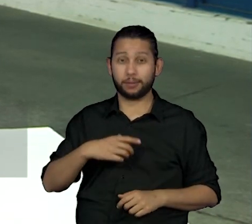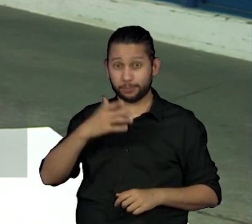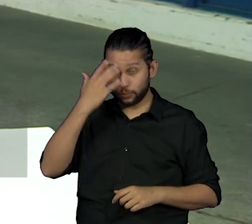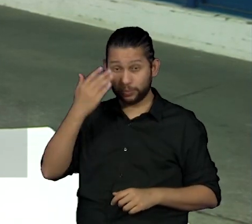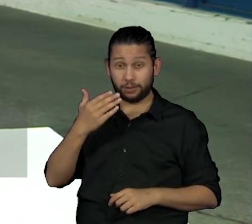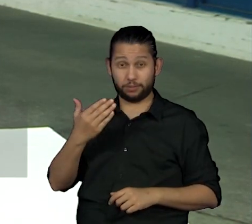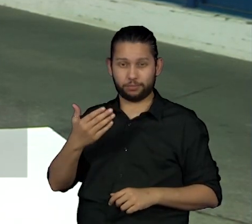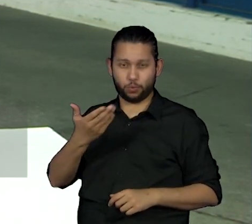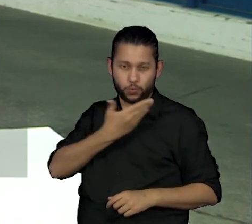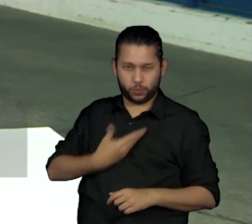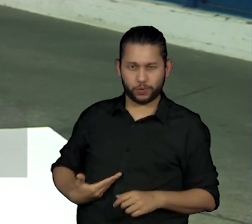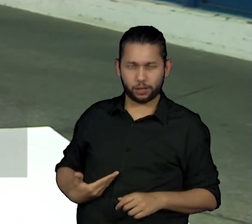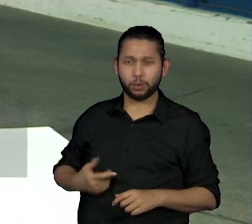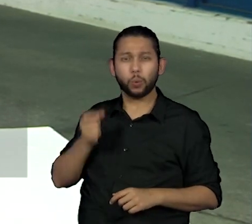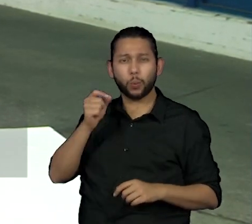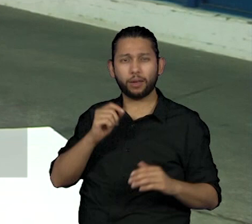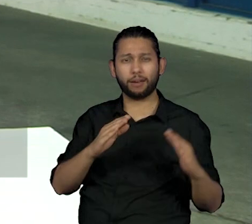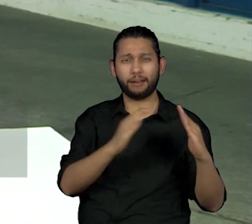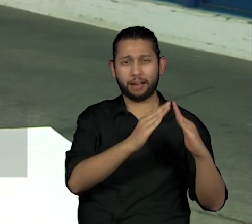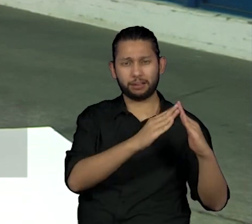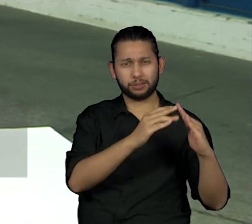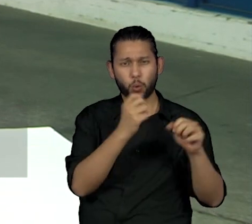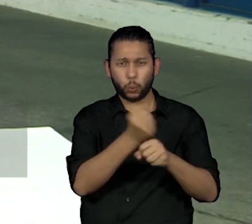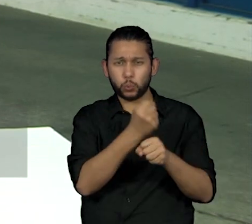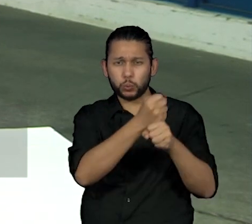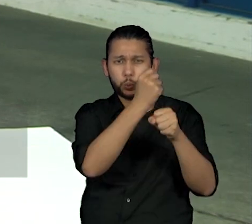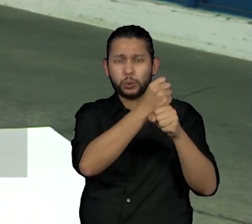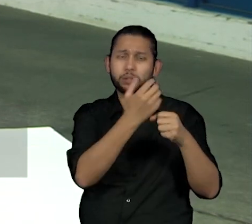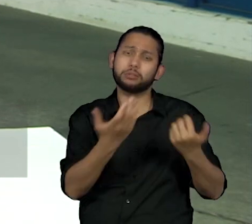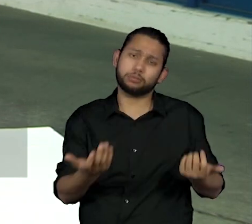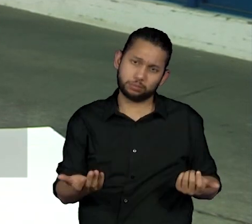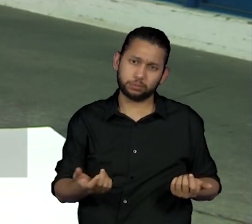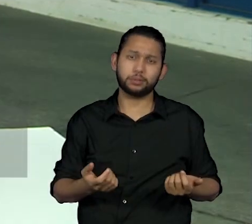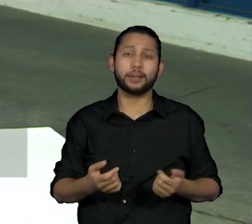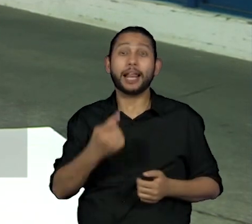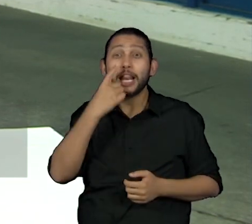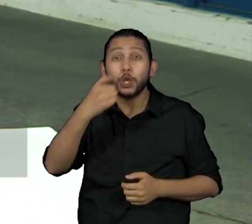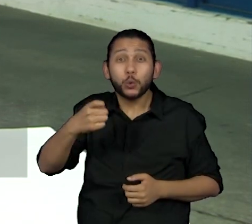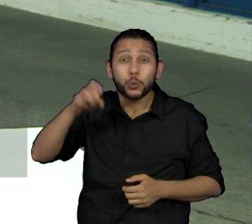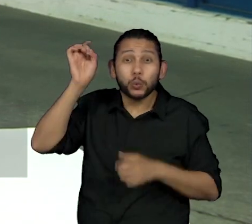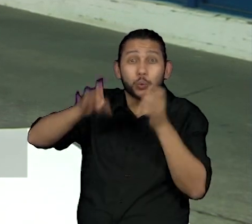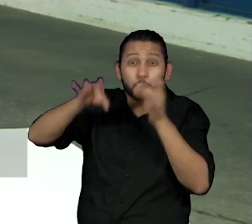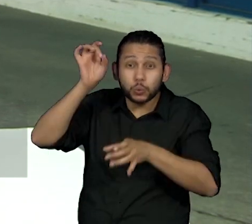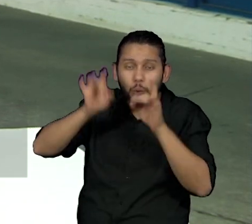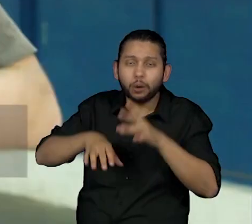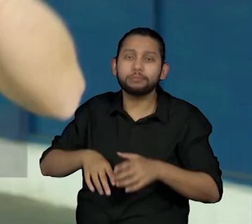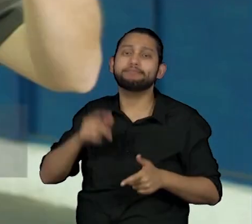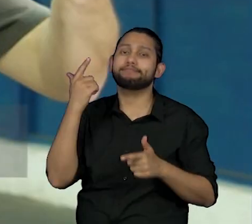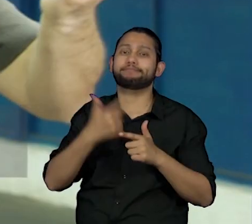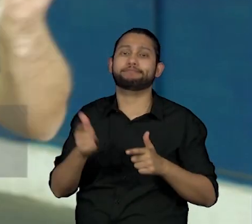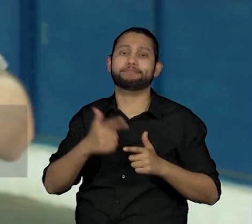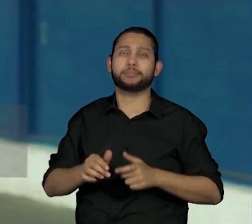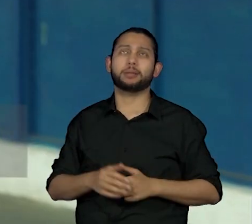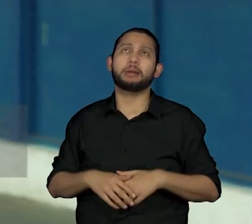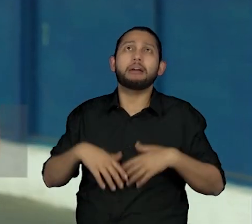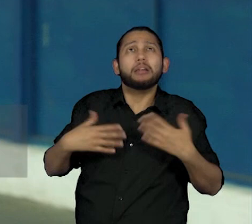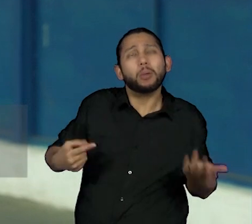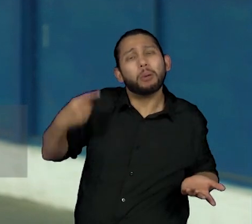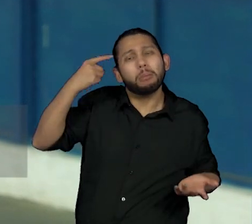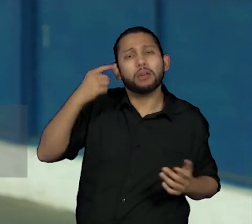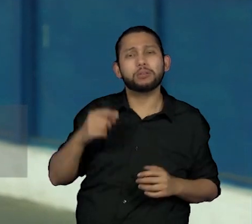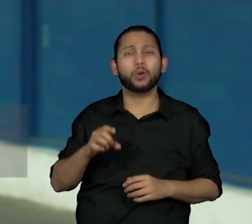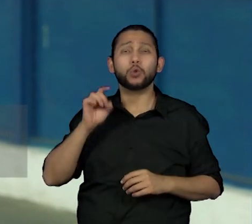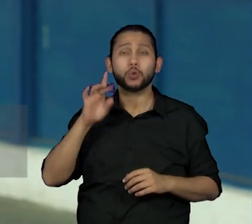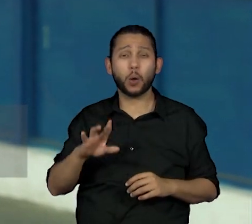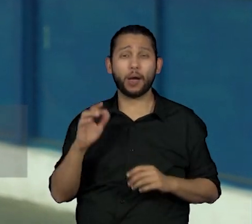pessoas continuam morando, lixo. Então é bom evitar que a gente jogue essas coisas. Ah, professor, então é só